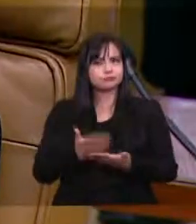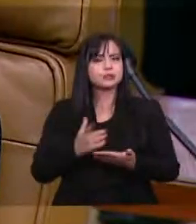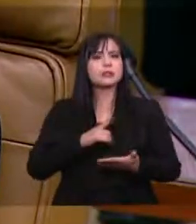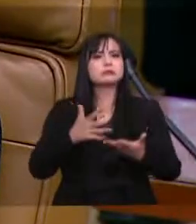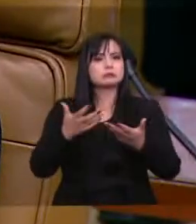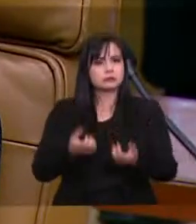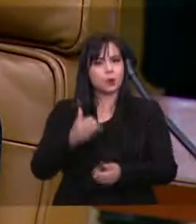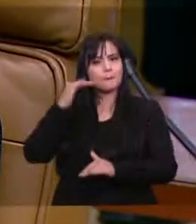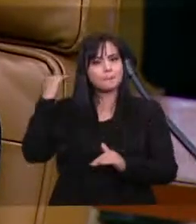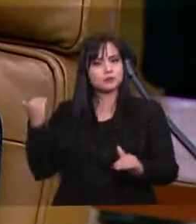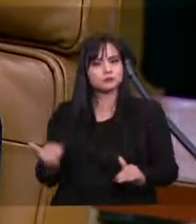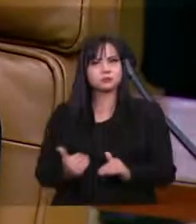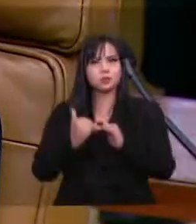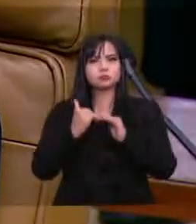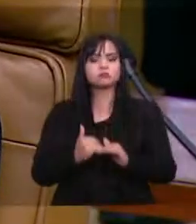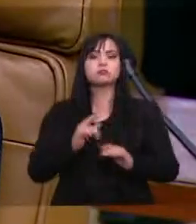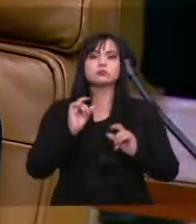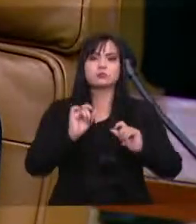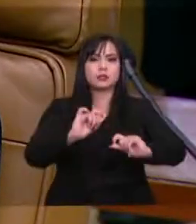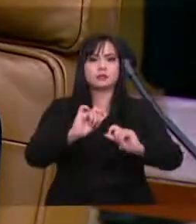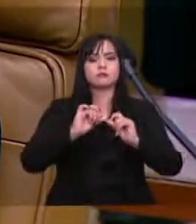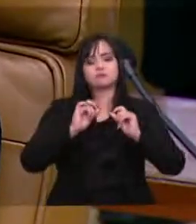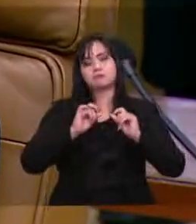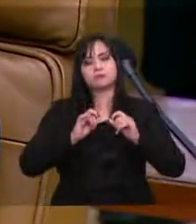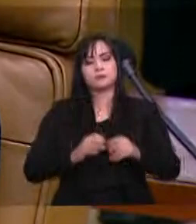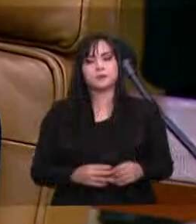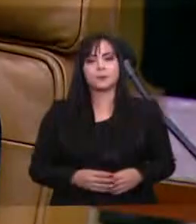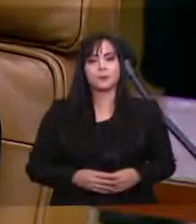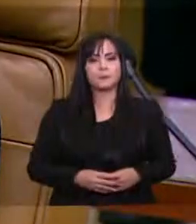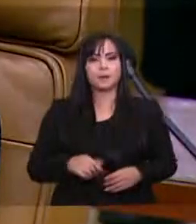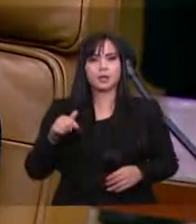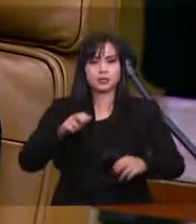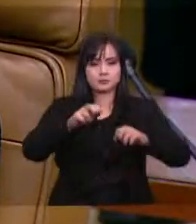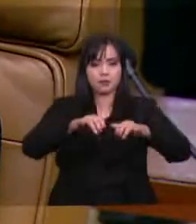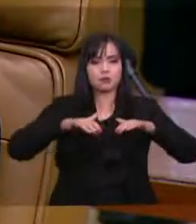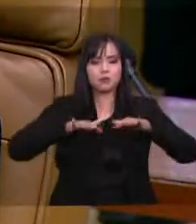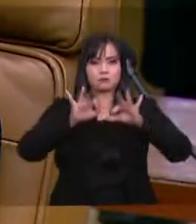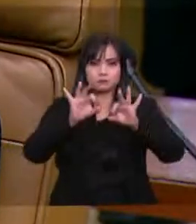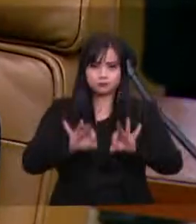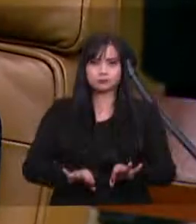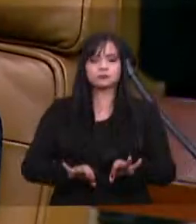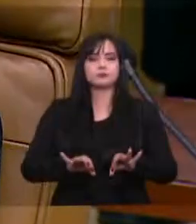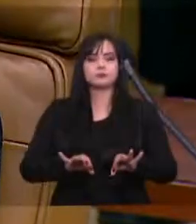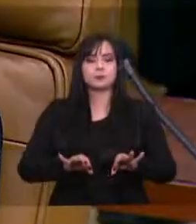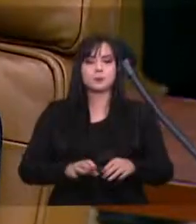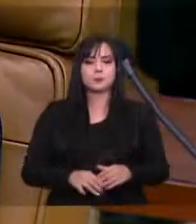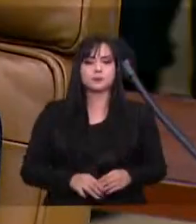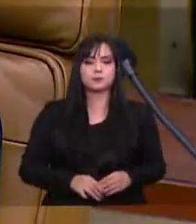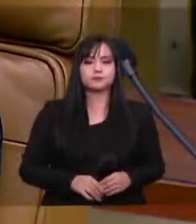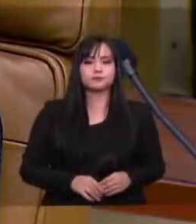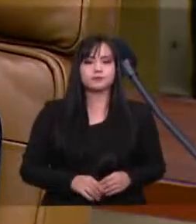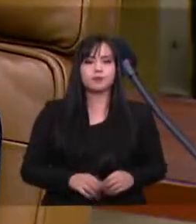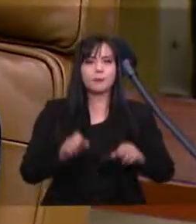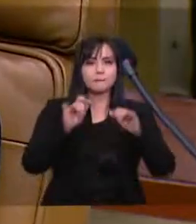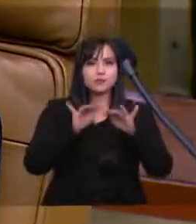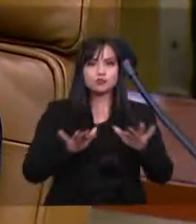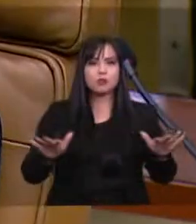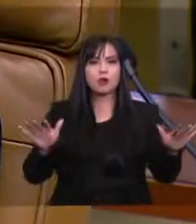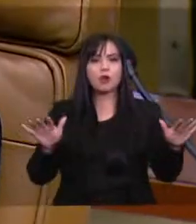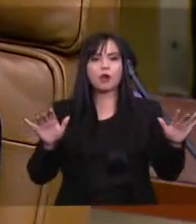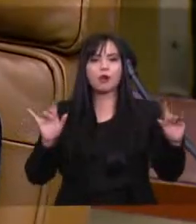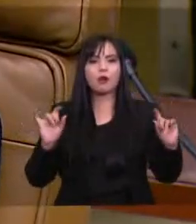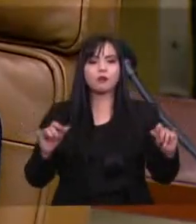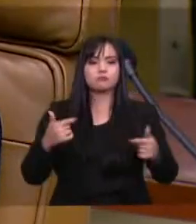adotada a compreensão majoritária no sentido negativo e esse plenário certamente emitirá